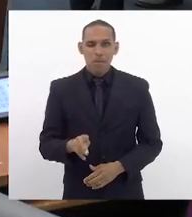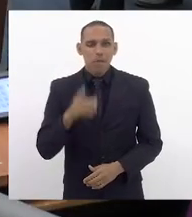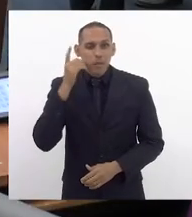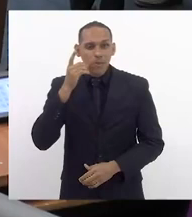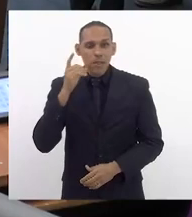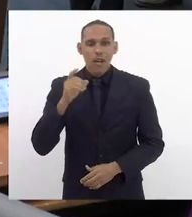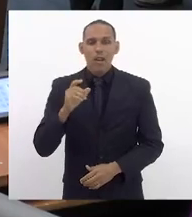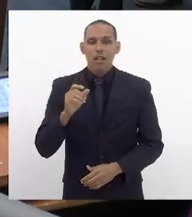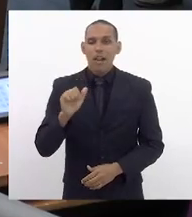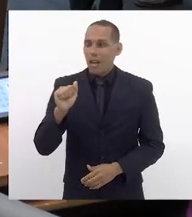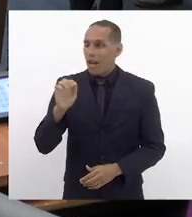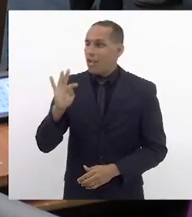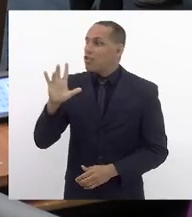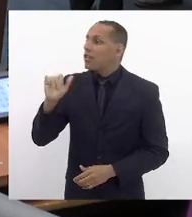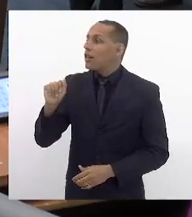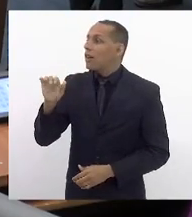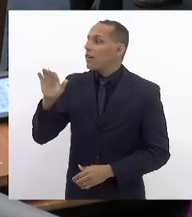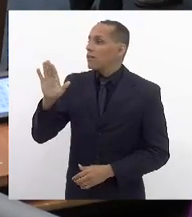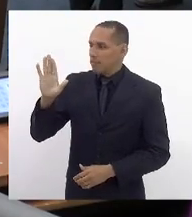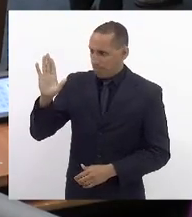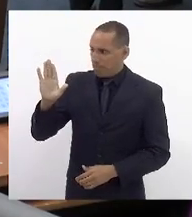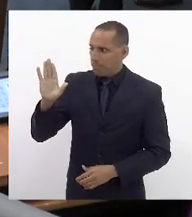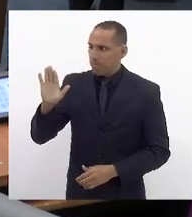por favor. Deputado Átila Nunes.